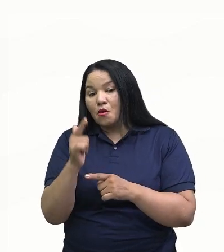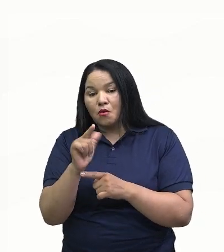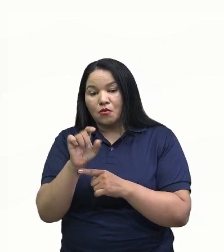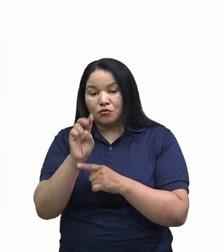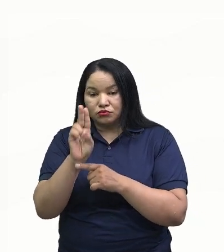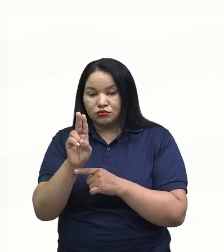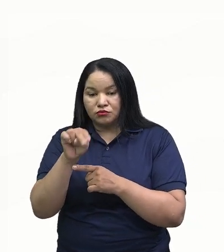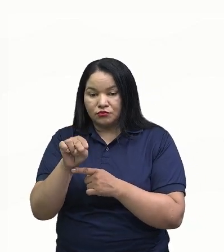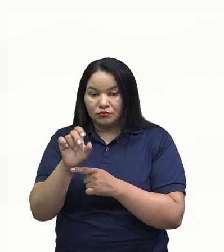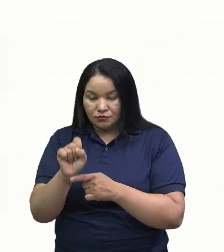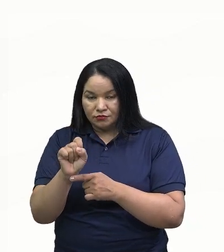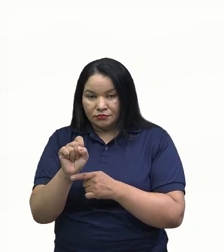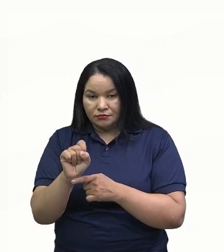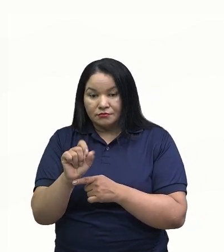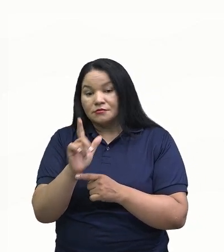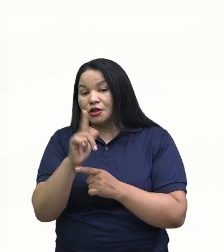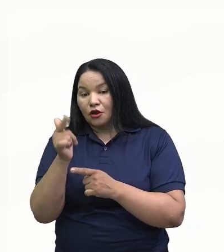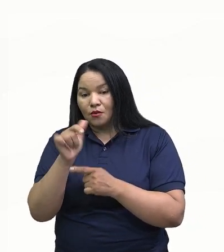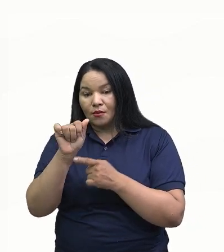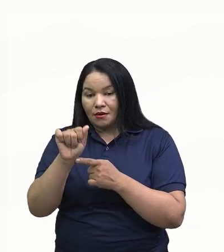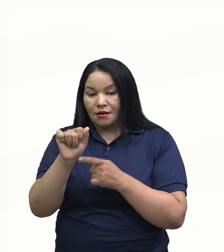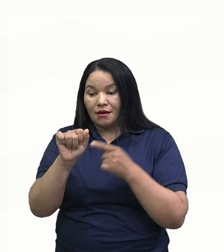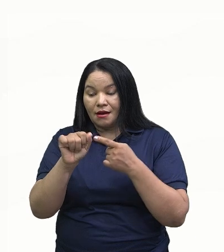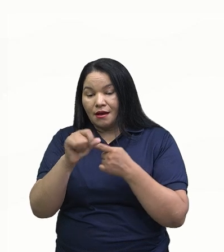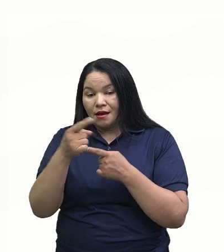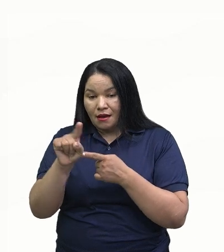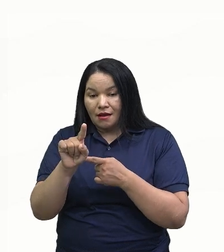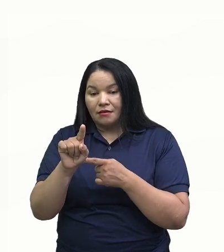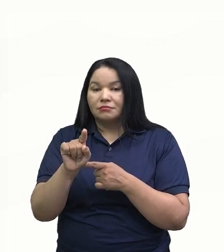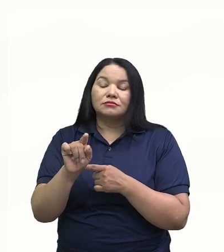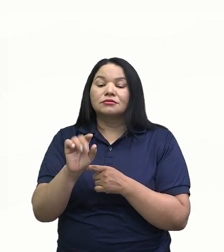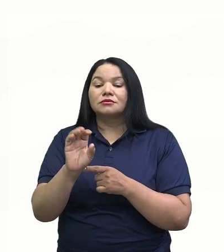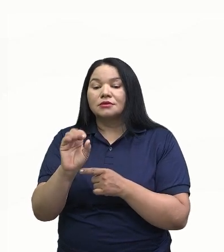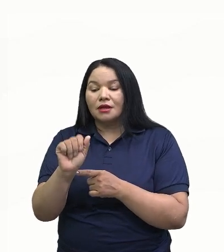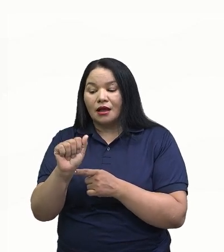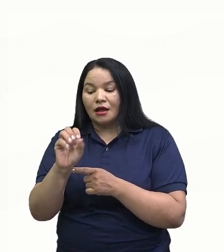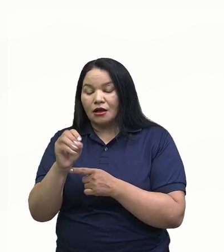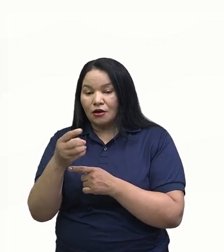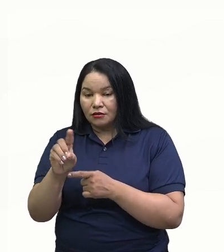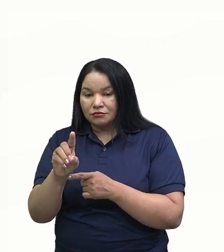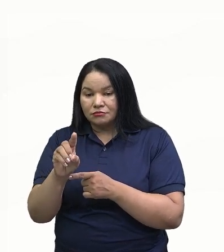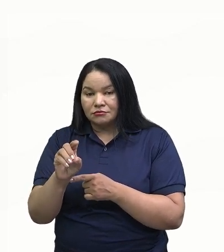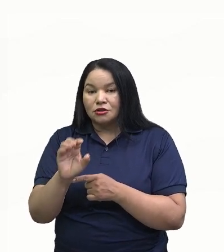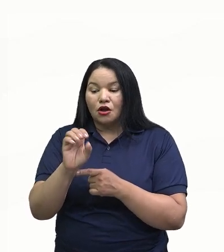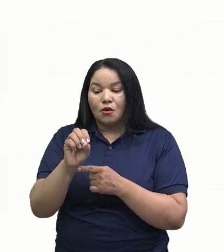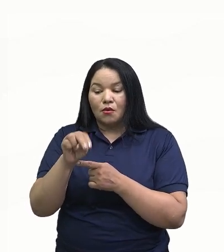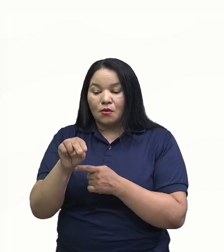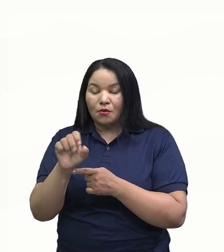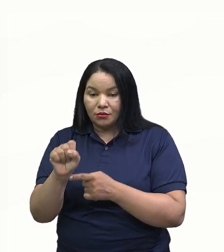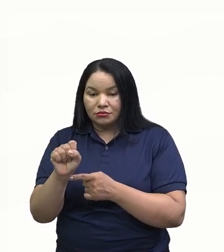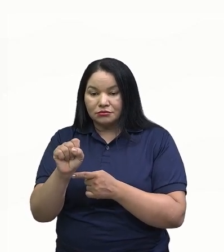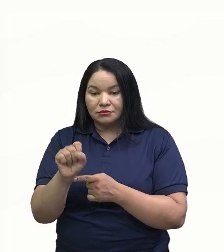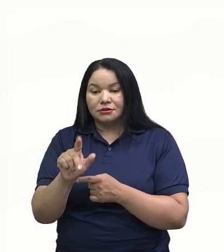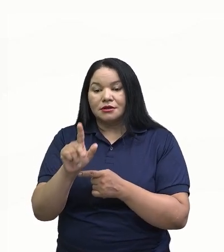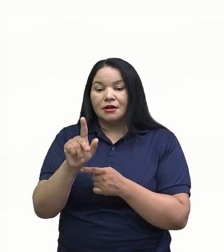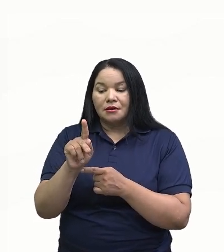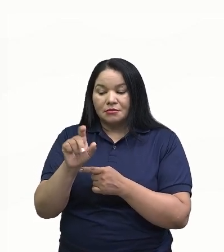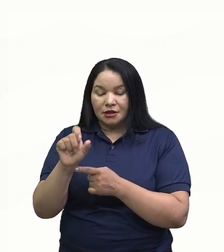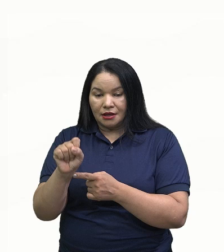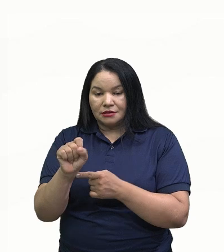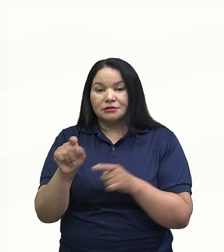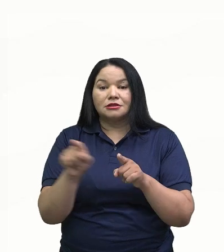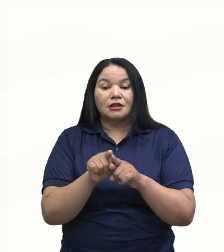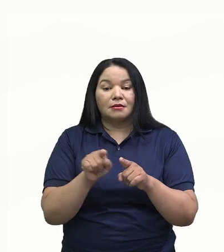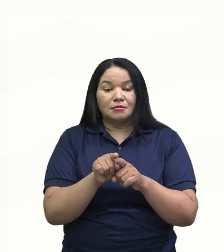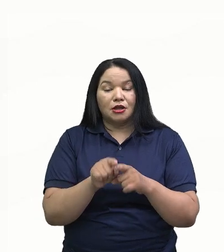ser terminada com an ou ão, ons e o PS. E também entra os